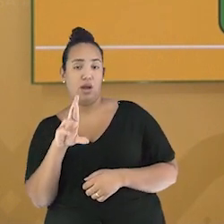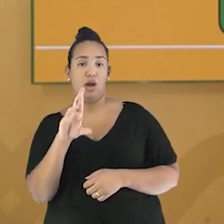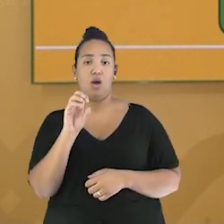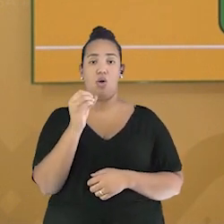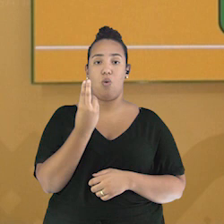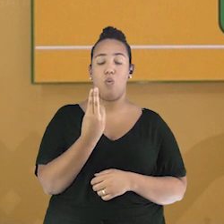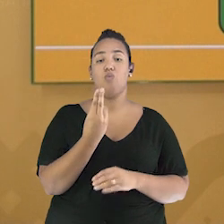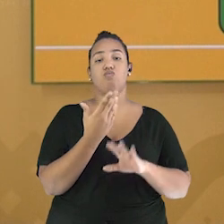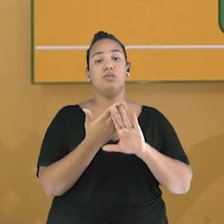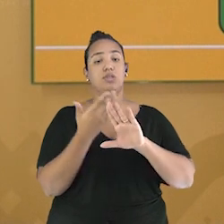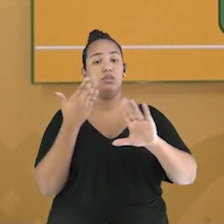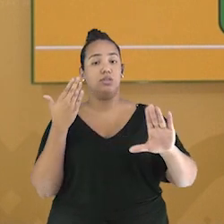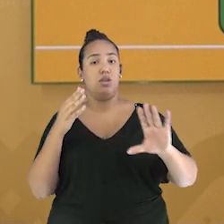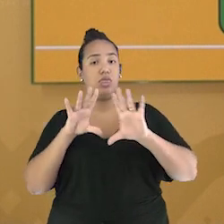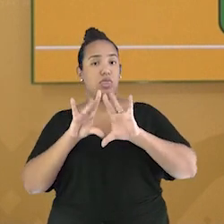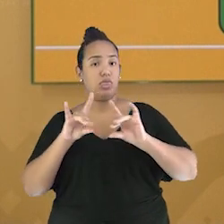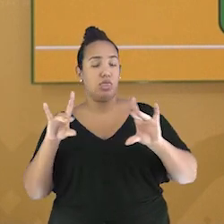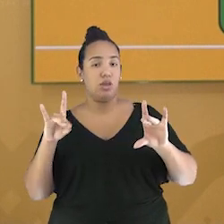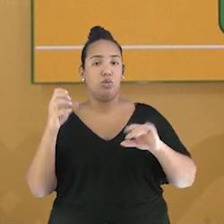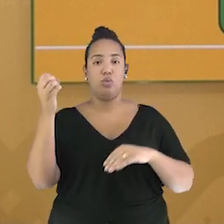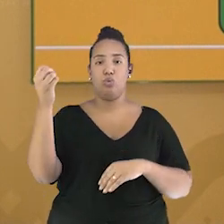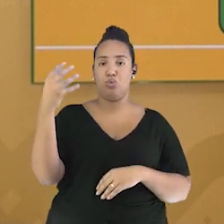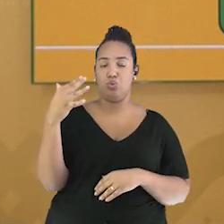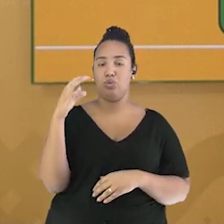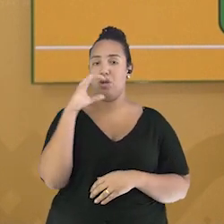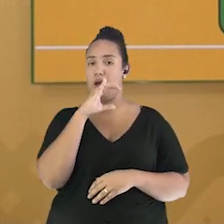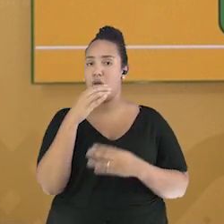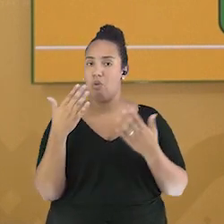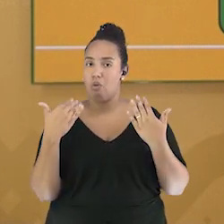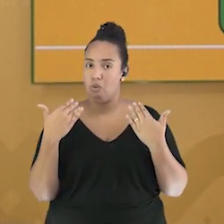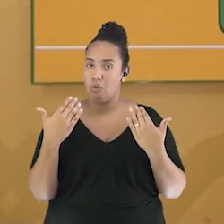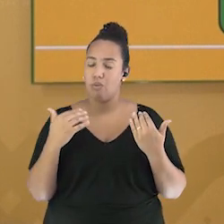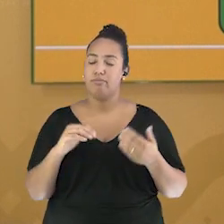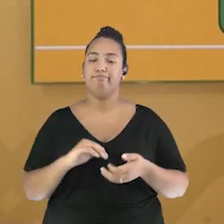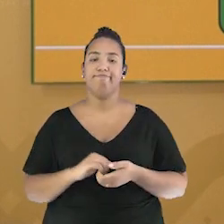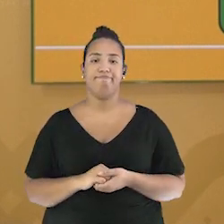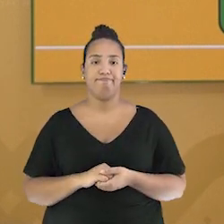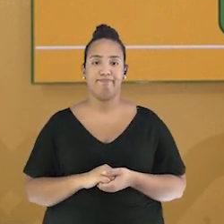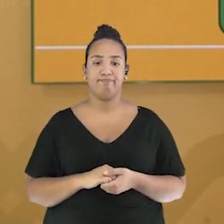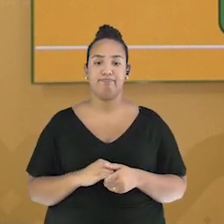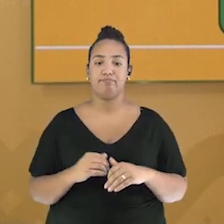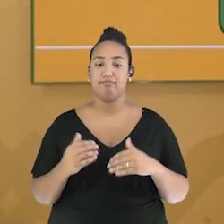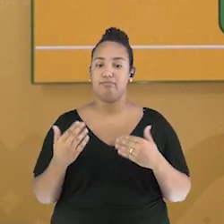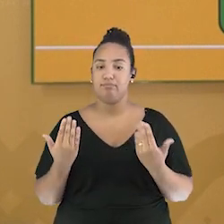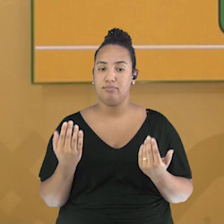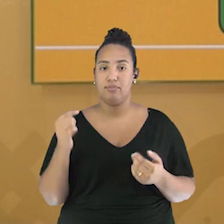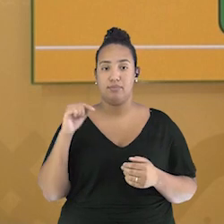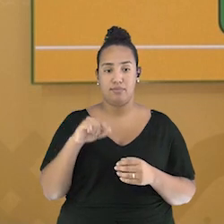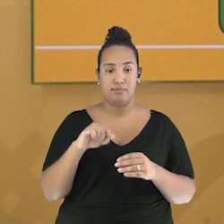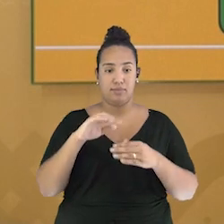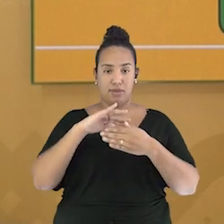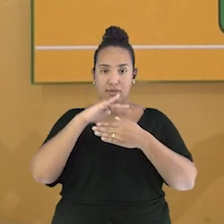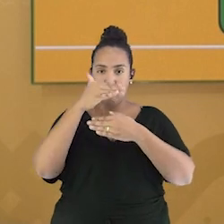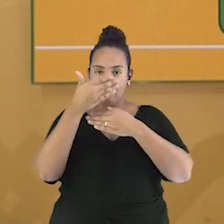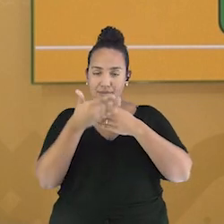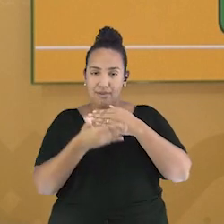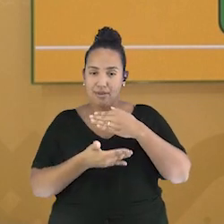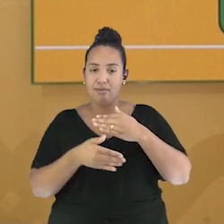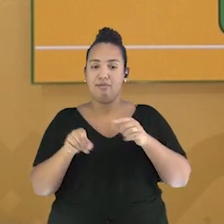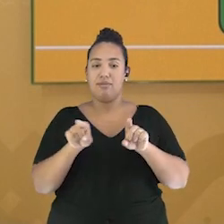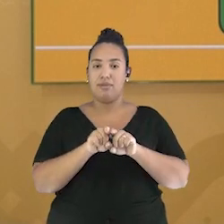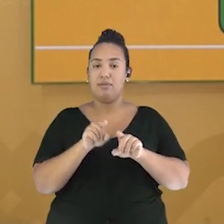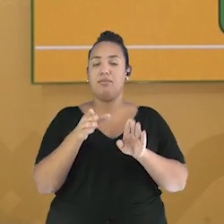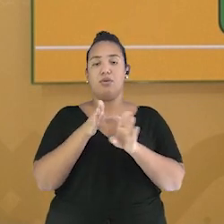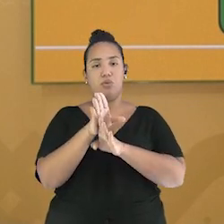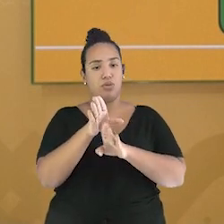da umidade ou longe da luz e do calor e etc. As embalagens também trazem esse tipo de